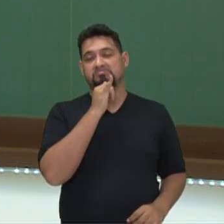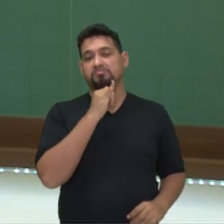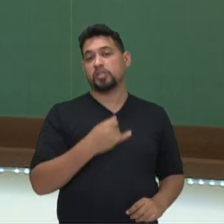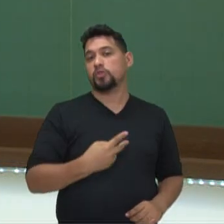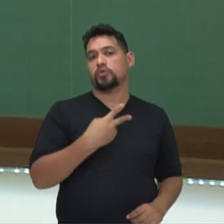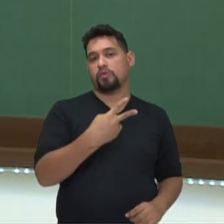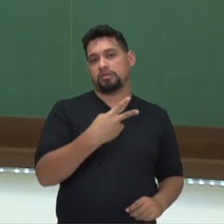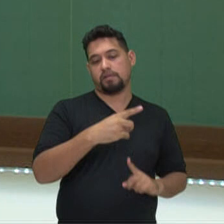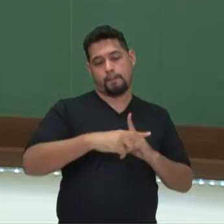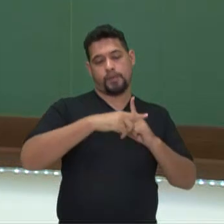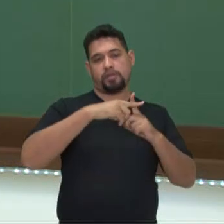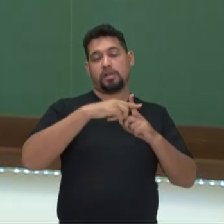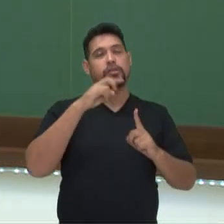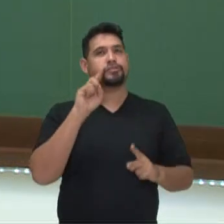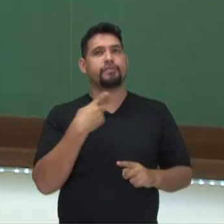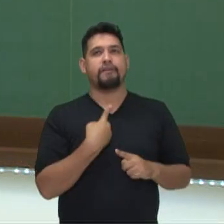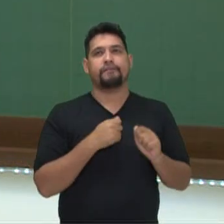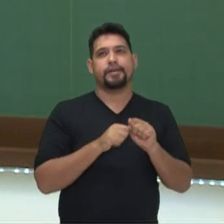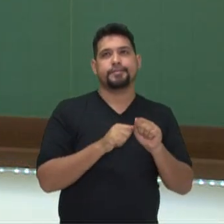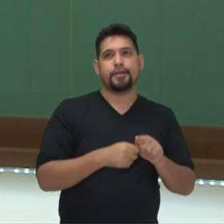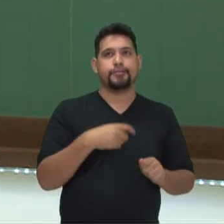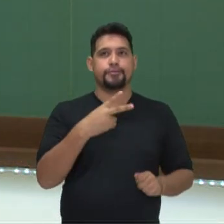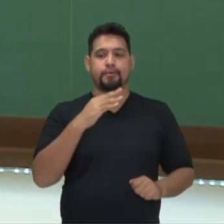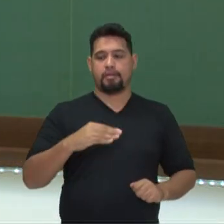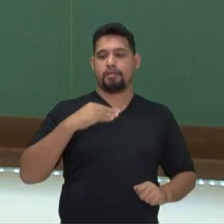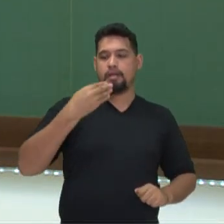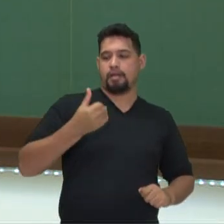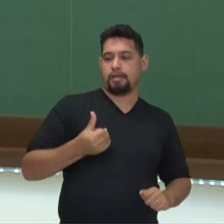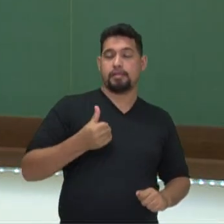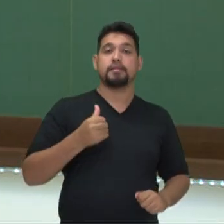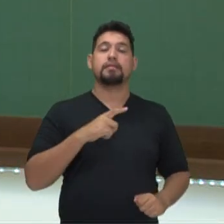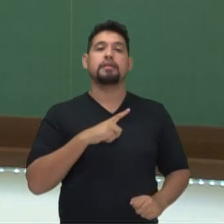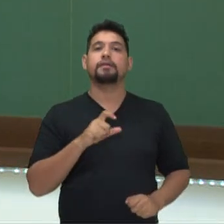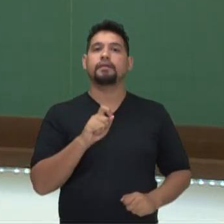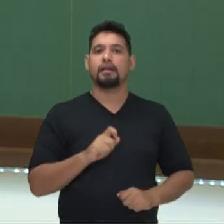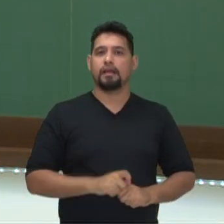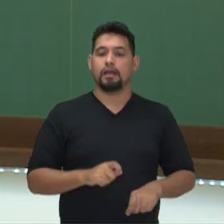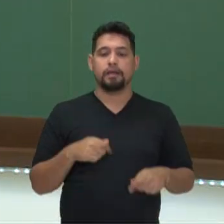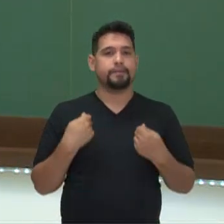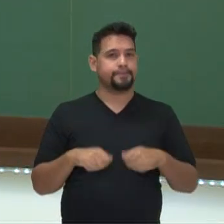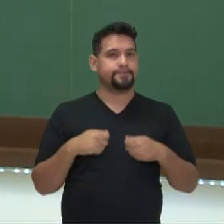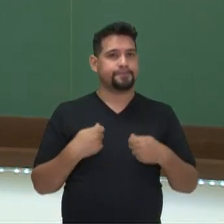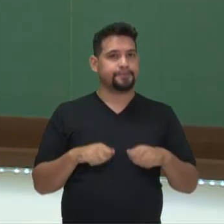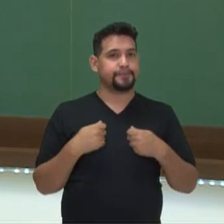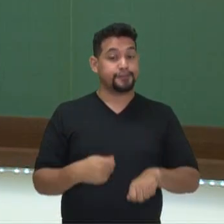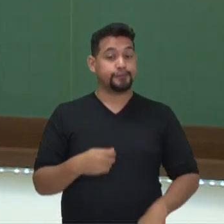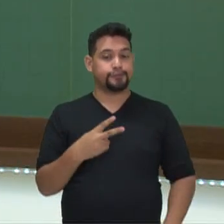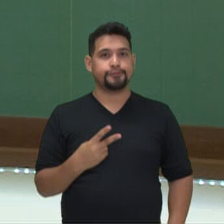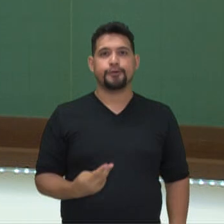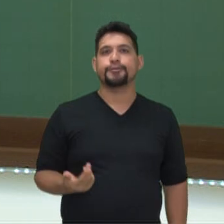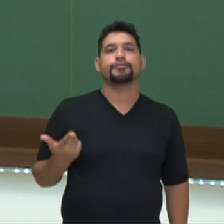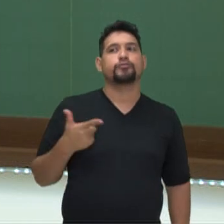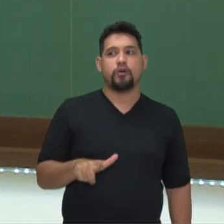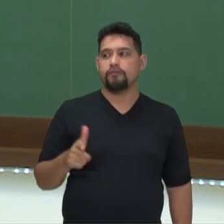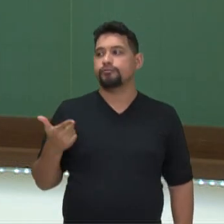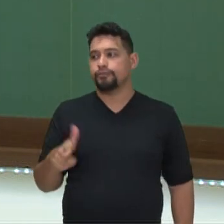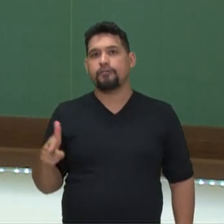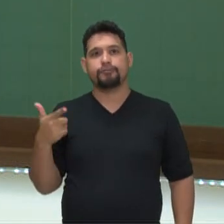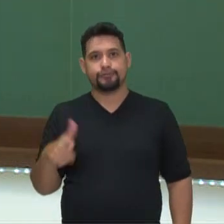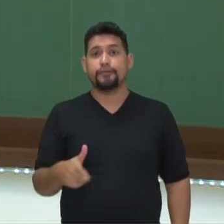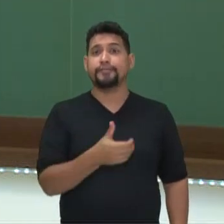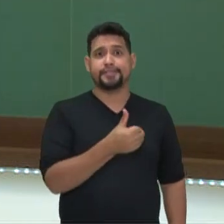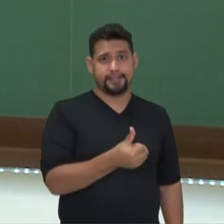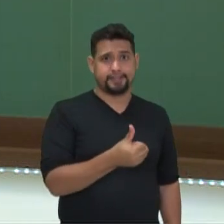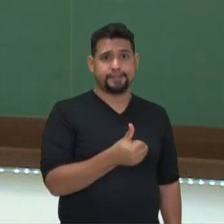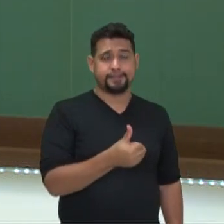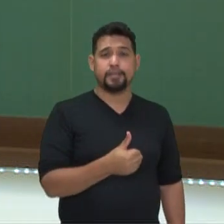fôssemos resolver 2 elevado à sexta potência, nós teríamos que repetir esse 2 6 vezes. 2